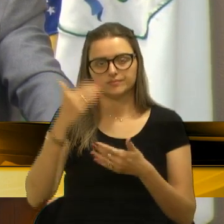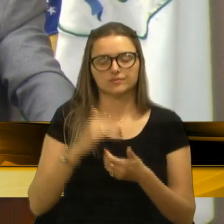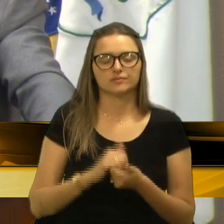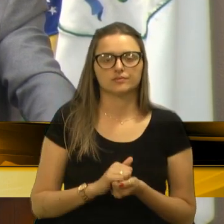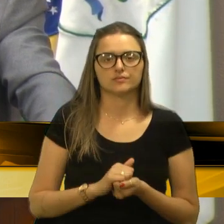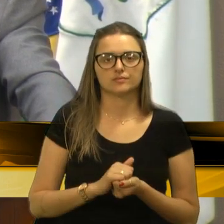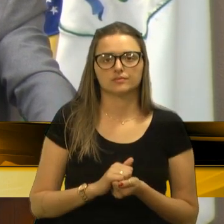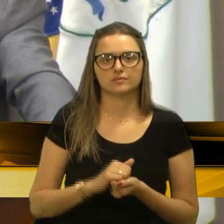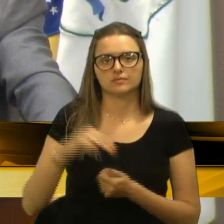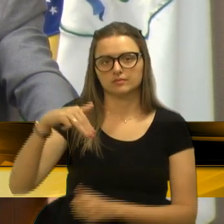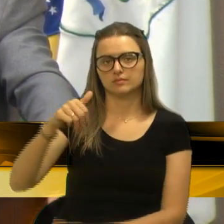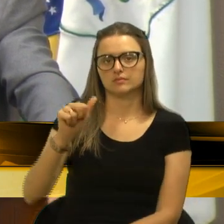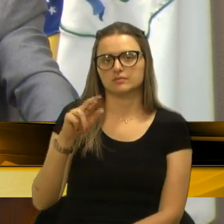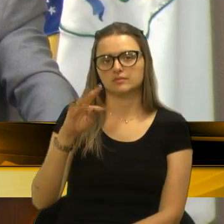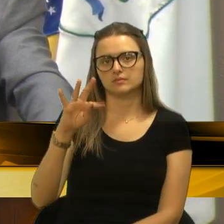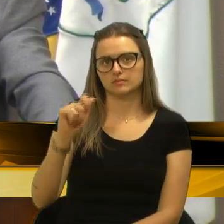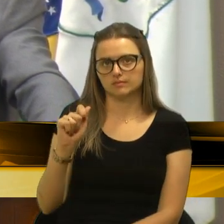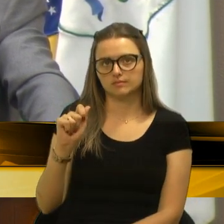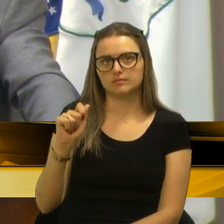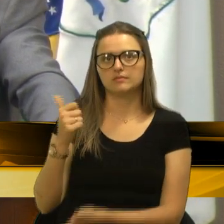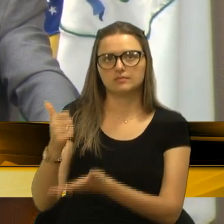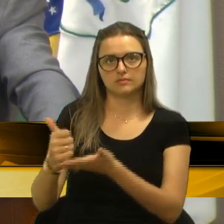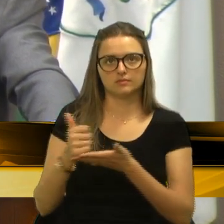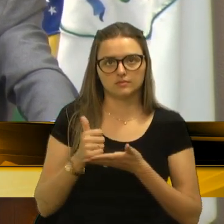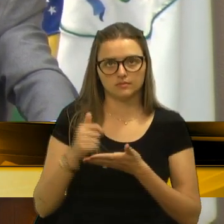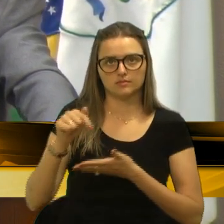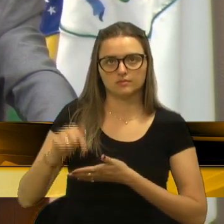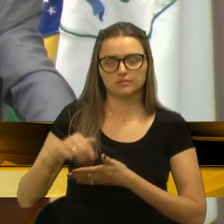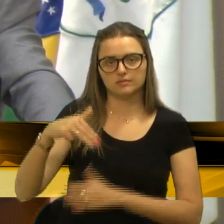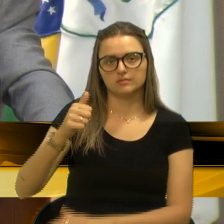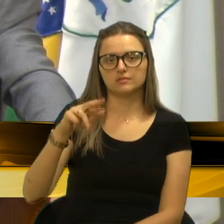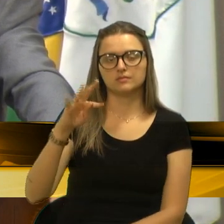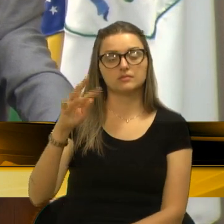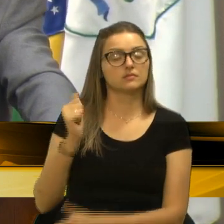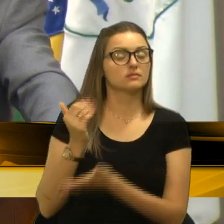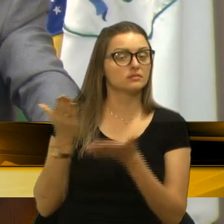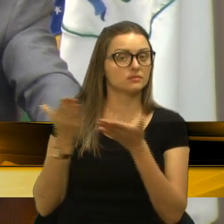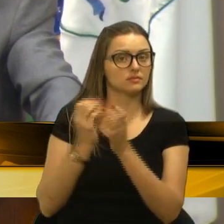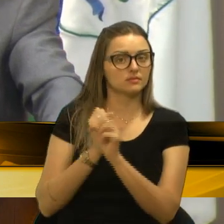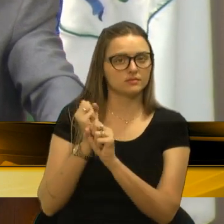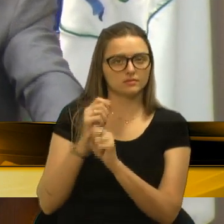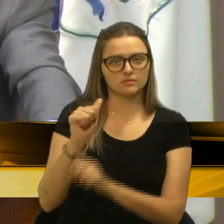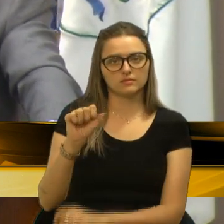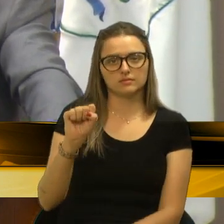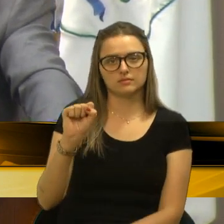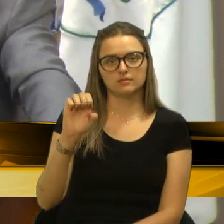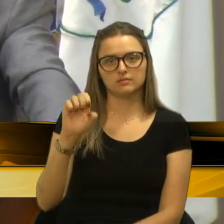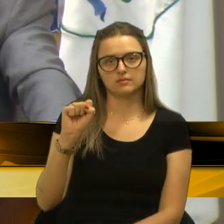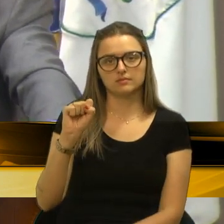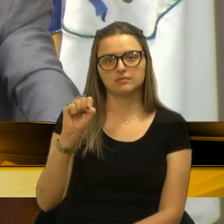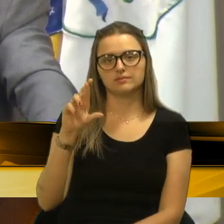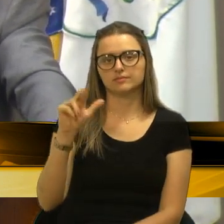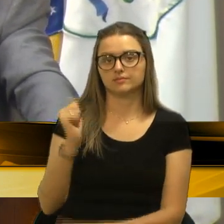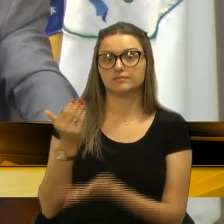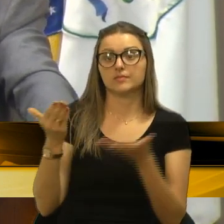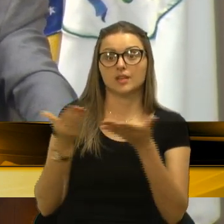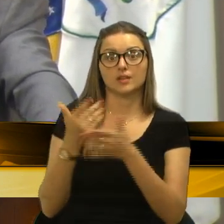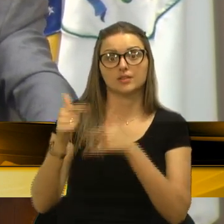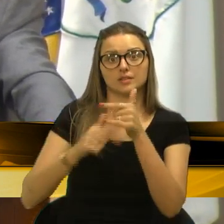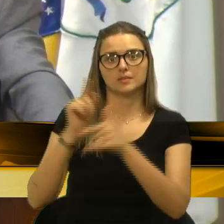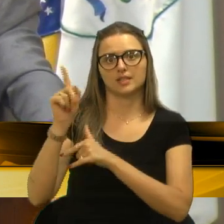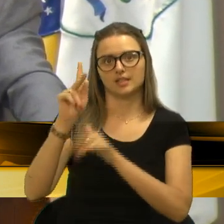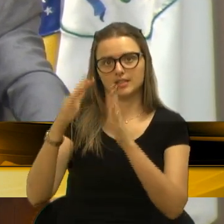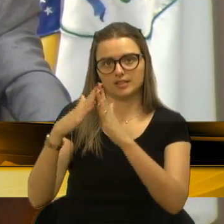a Marta, que foi aqui assessora aqui dessa casa durante muitos anos, que hoje trabalha lá na Paróquia Imaculada Conceição, que